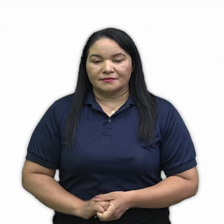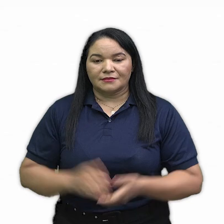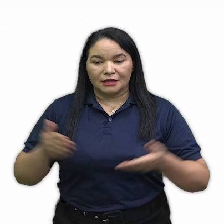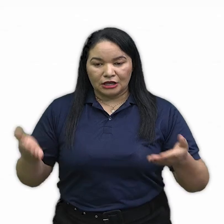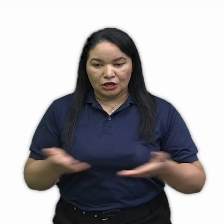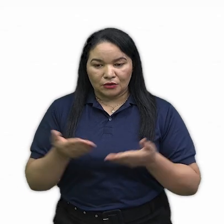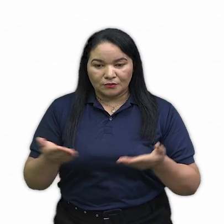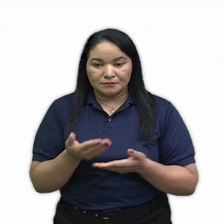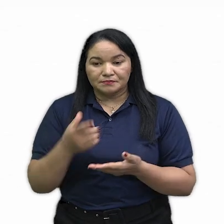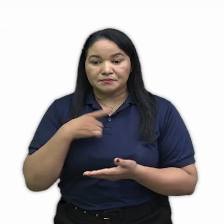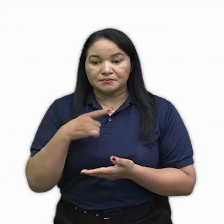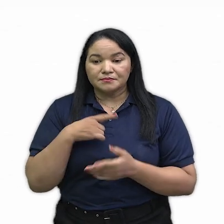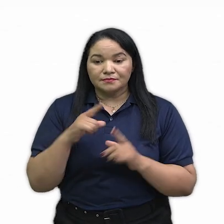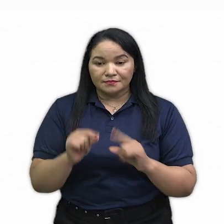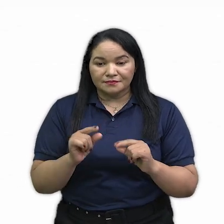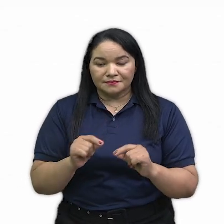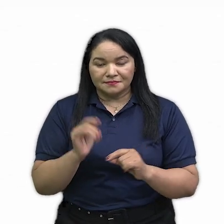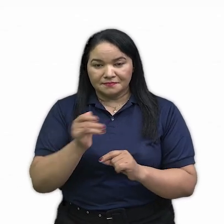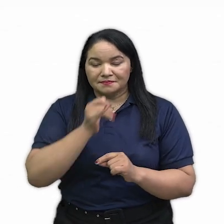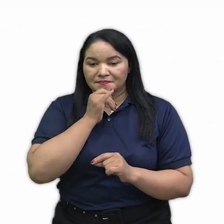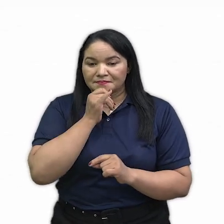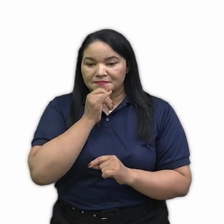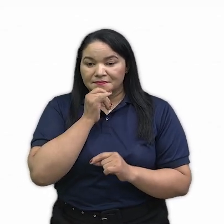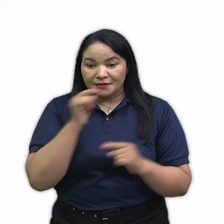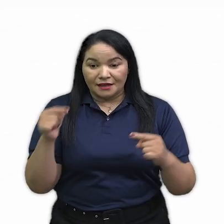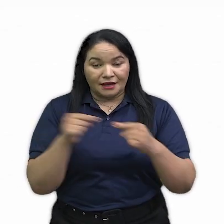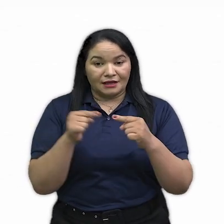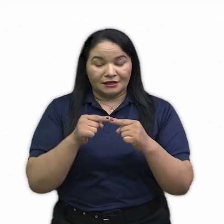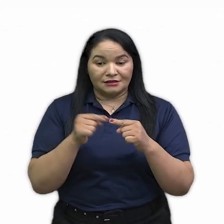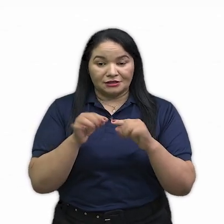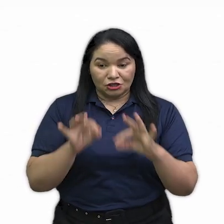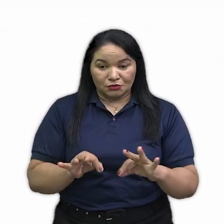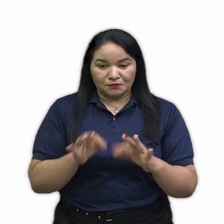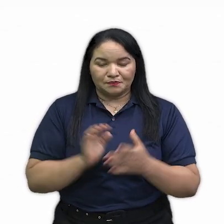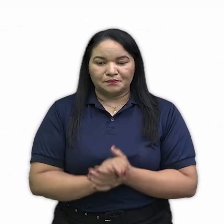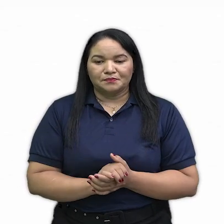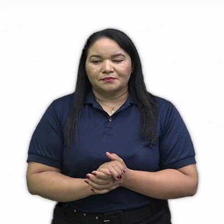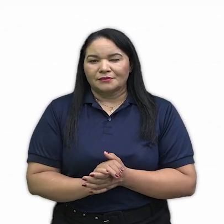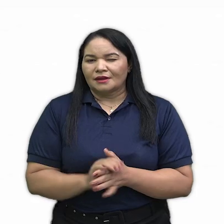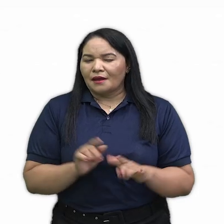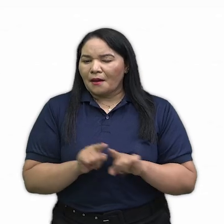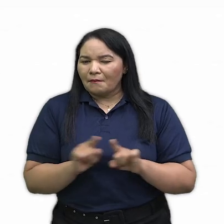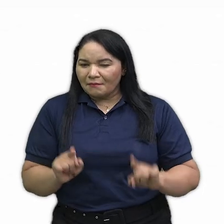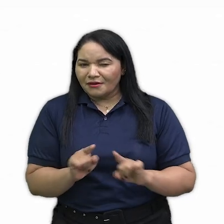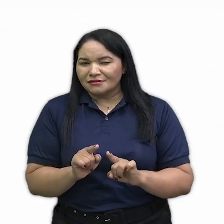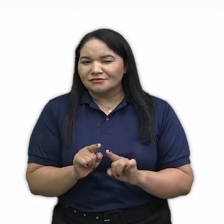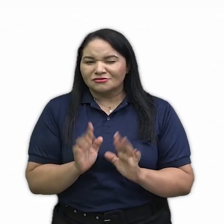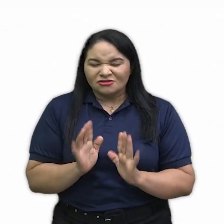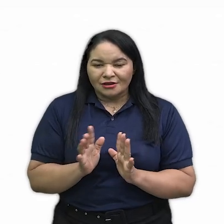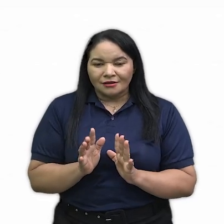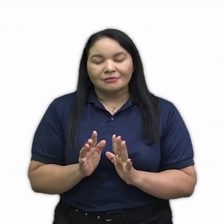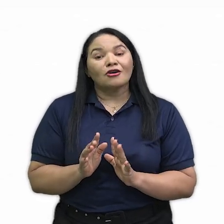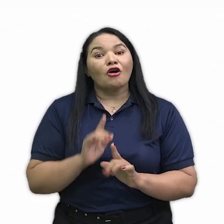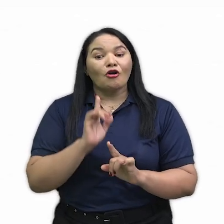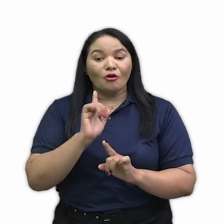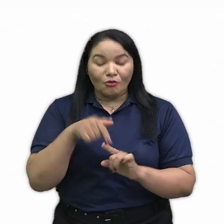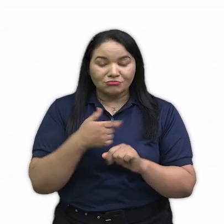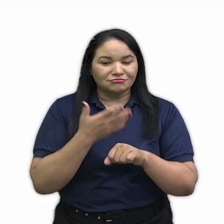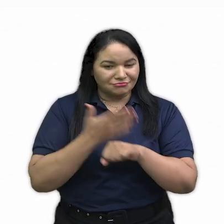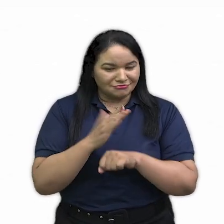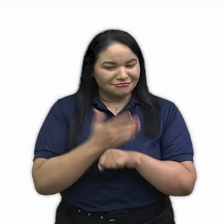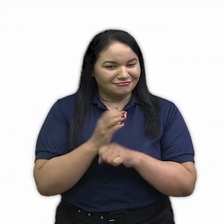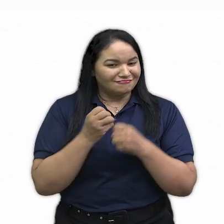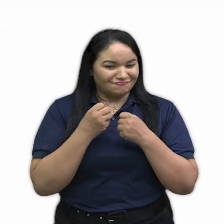Vamos agora, então, pessoal, para um exemplo aqui de aplicação. Professor, mas o senhor já fez. Bora fazer outro, né? Praticar é sempre